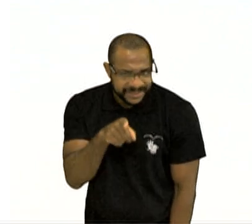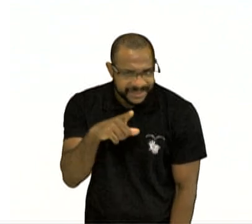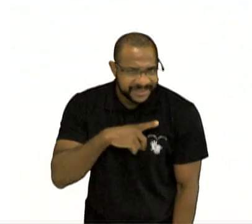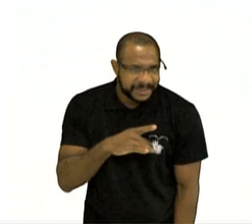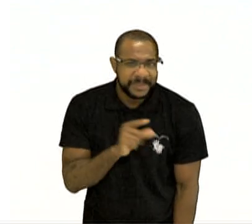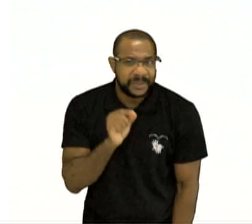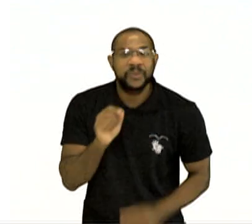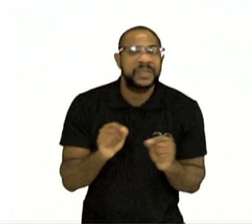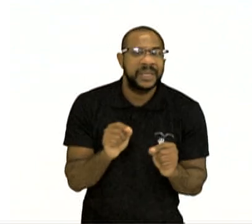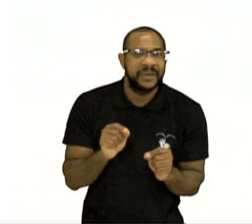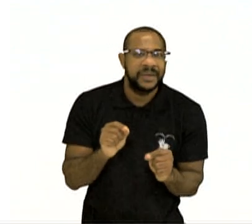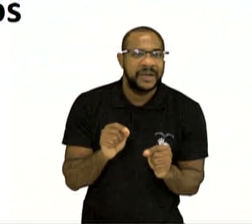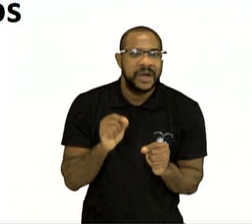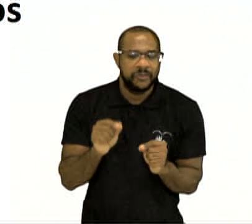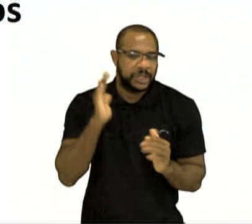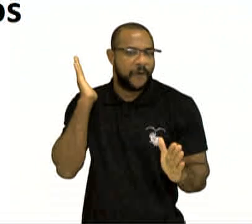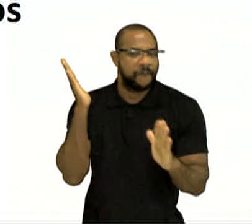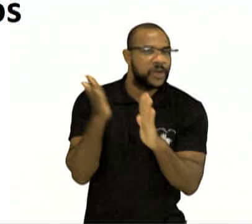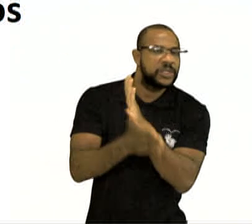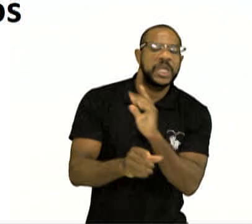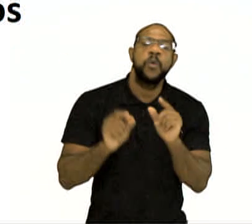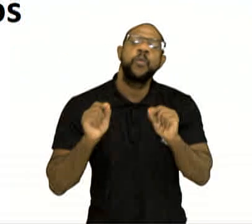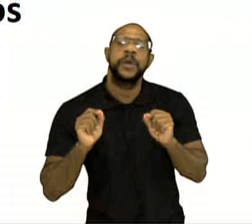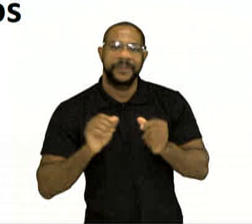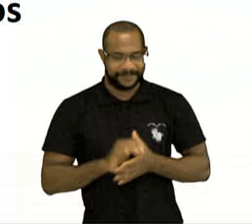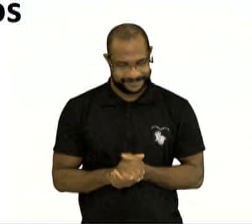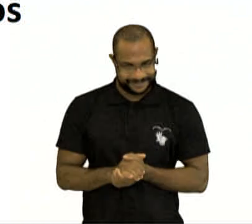você fugiria?